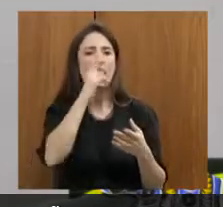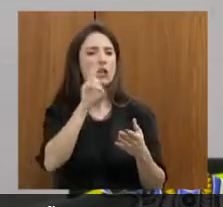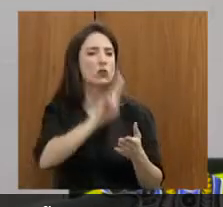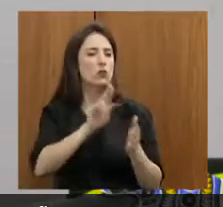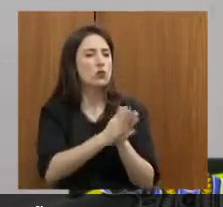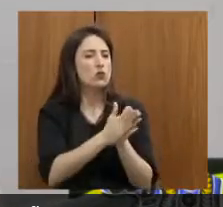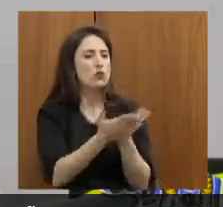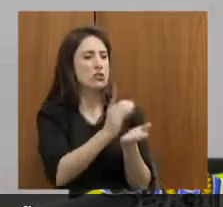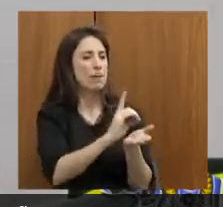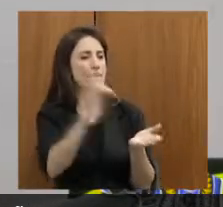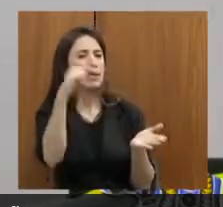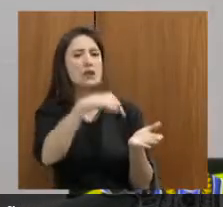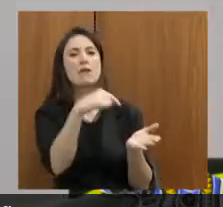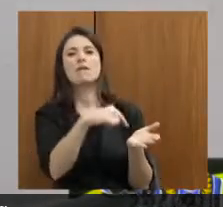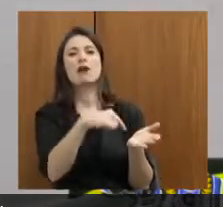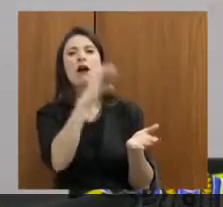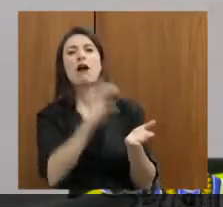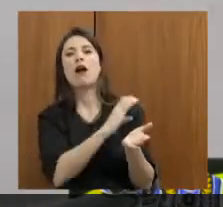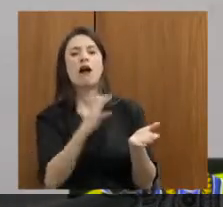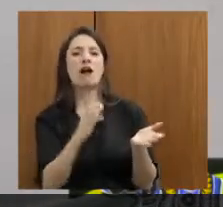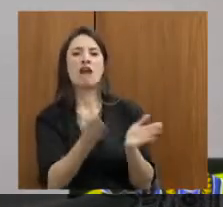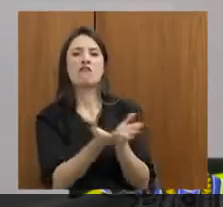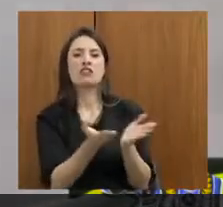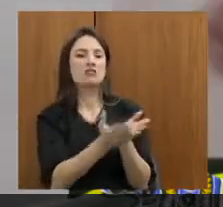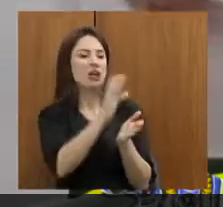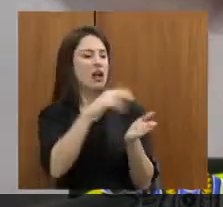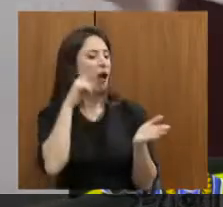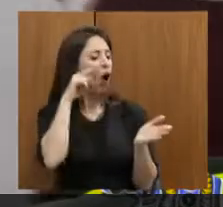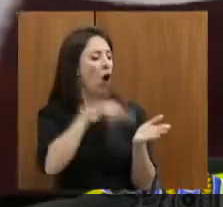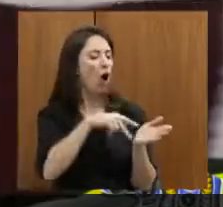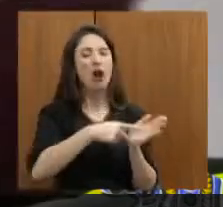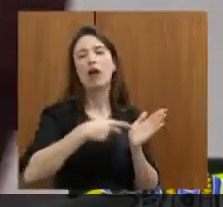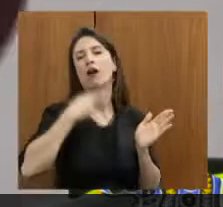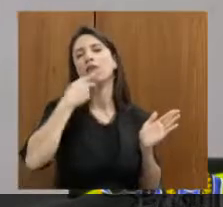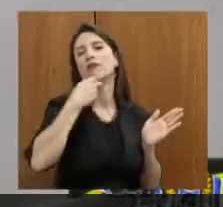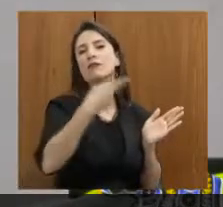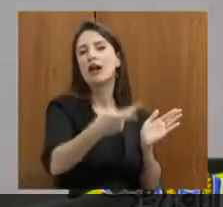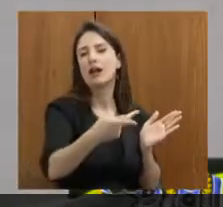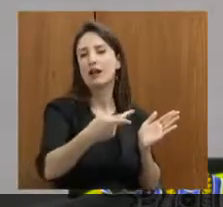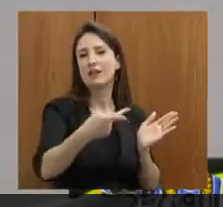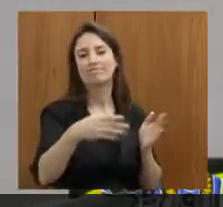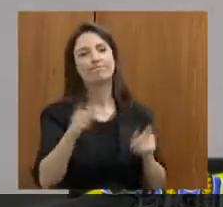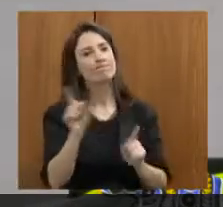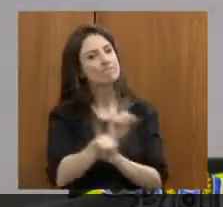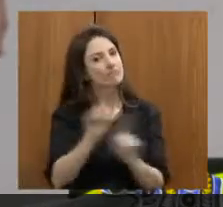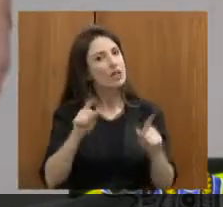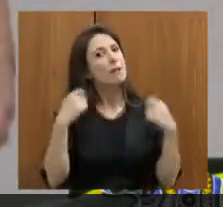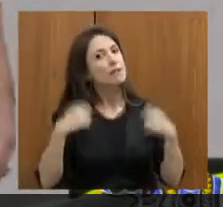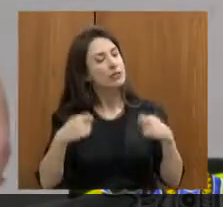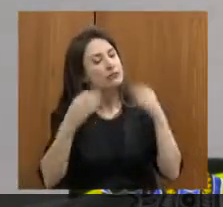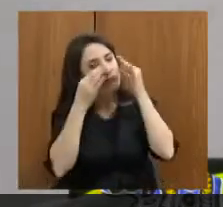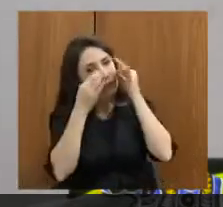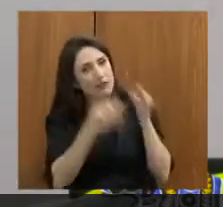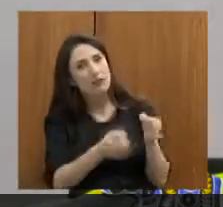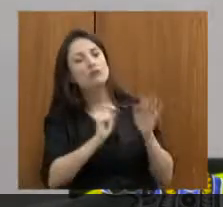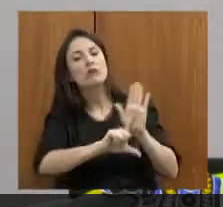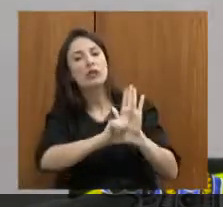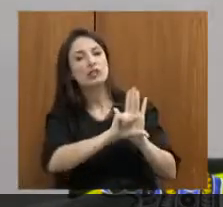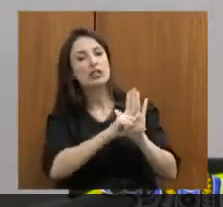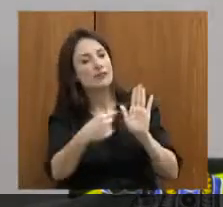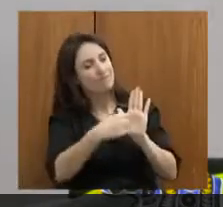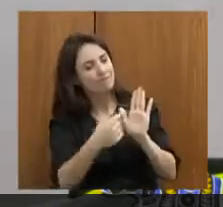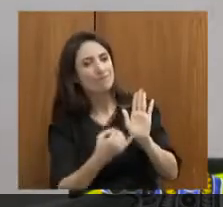não pode existe legislação então a gente pega o que tá escrito na legislação para a gente